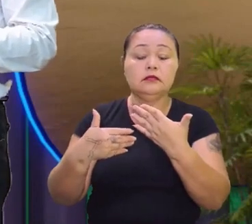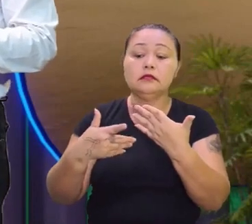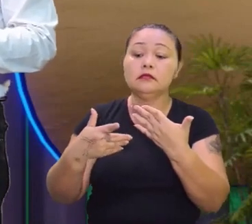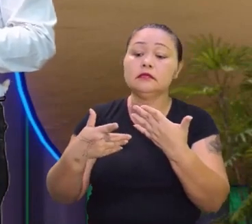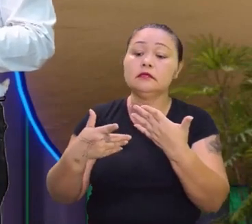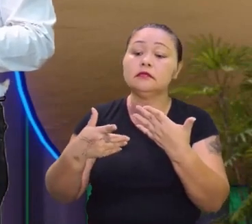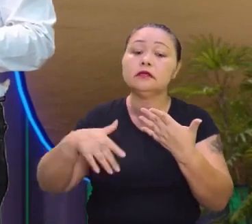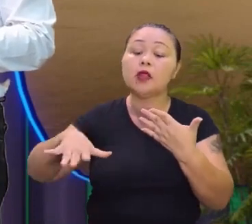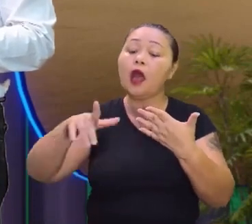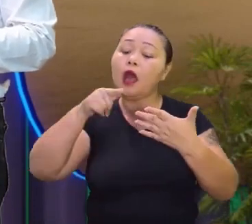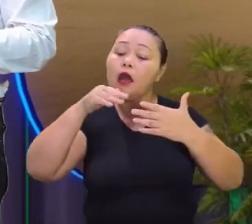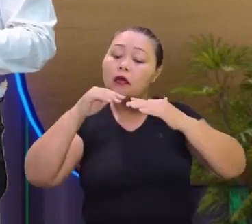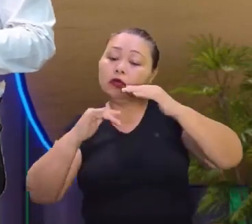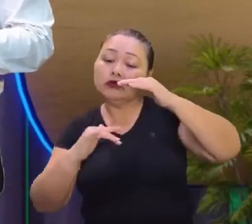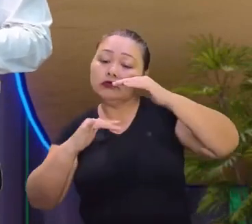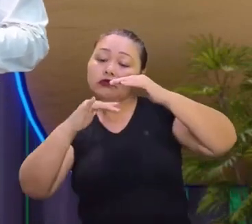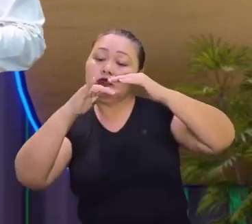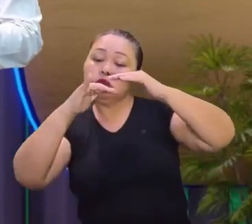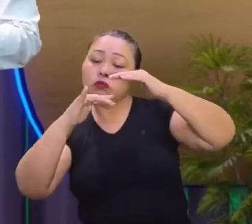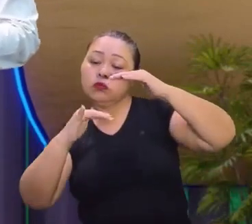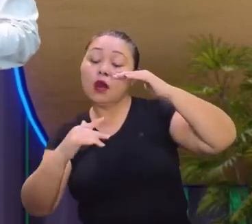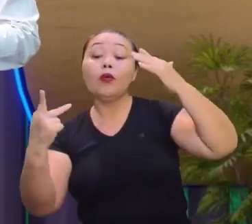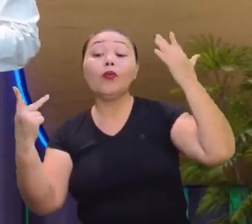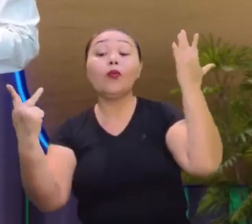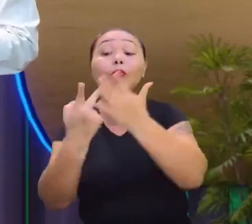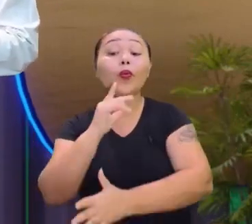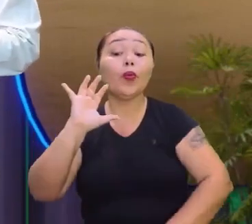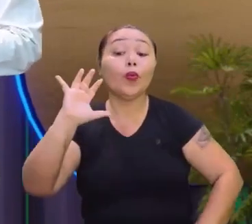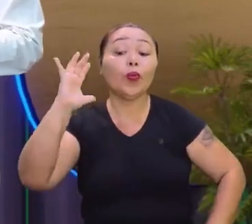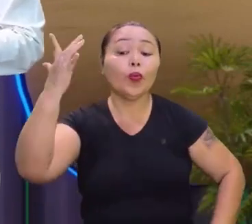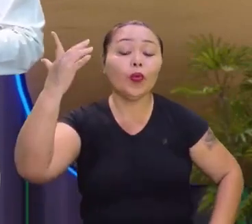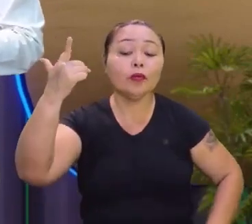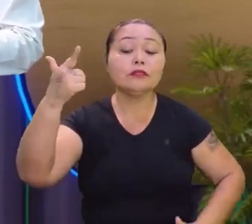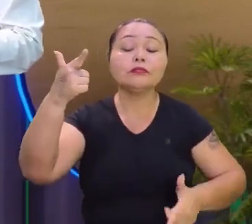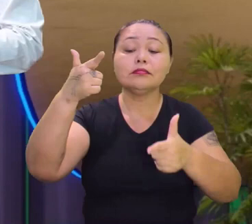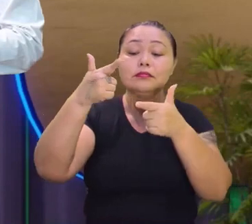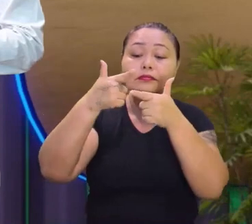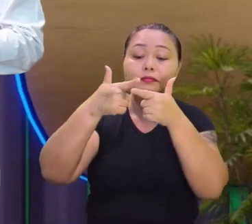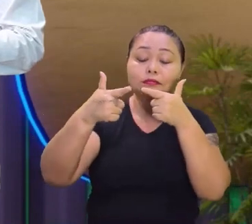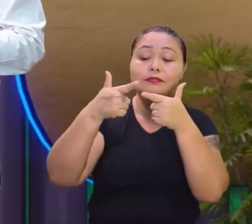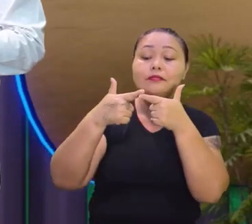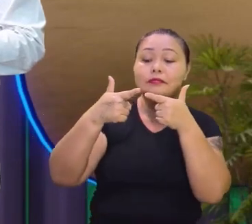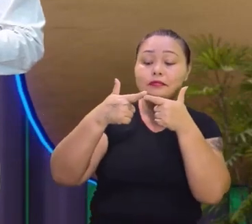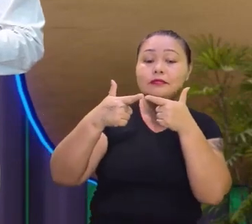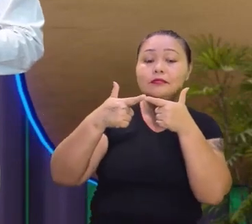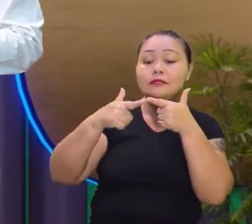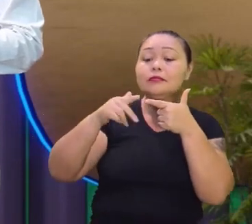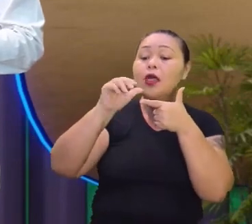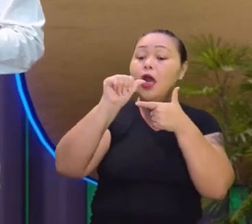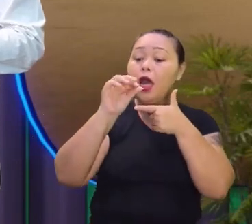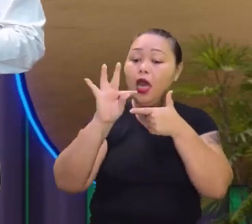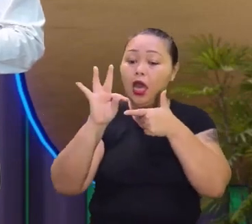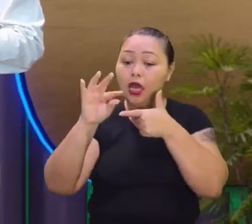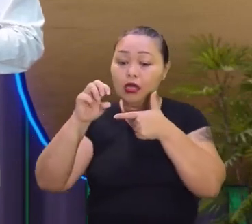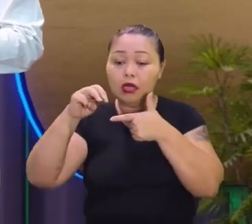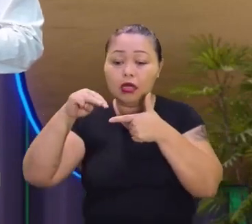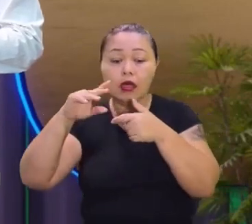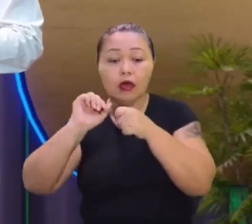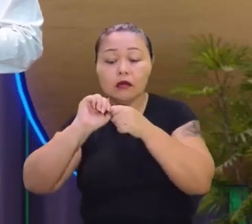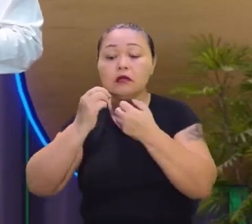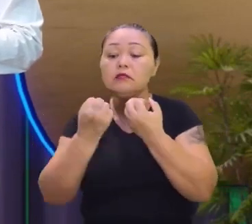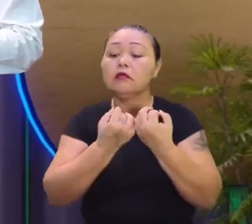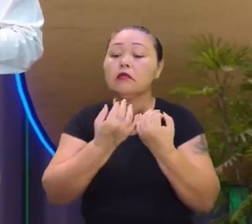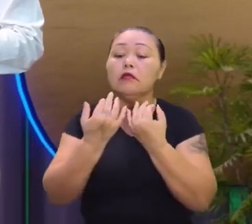as árvores ficam submersas, o que vai acontecer? Gera realmente impacto até mesmo atmosférico, a partir